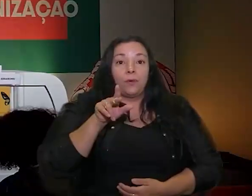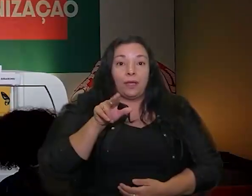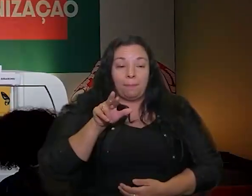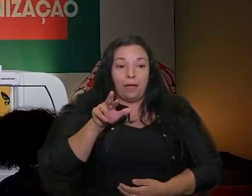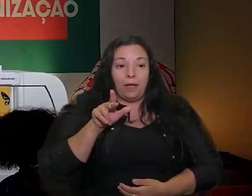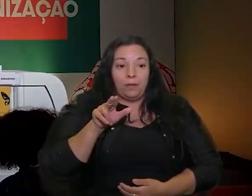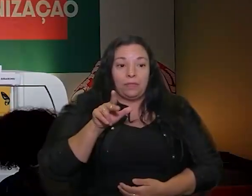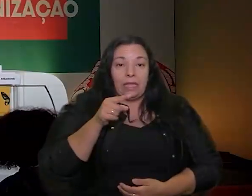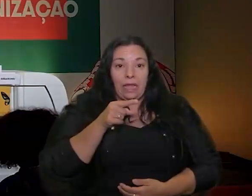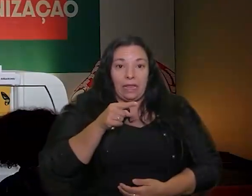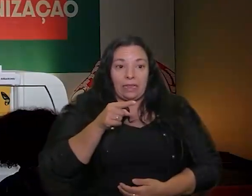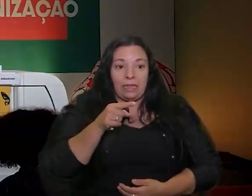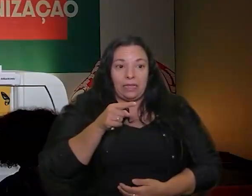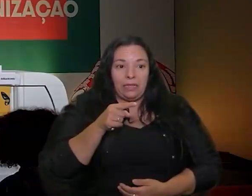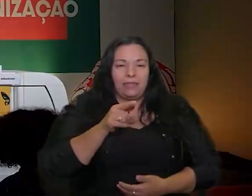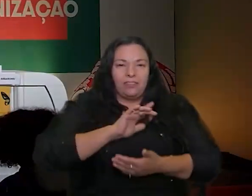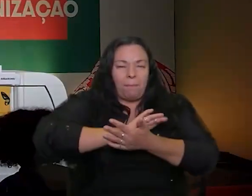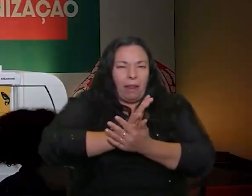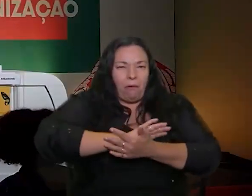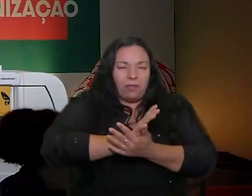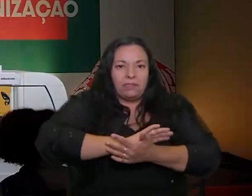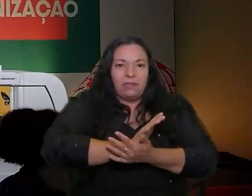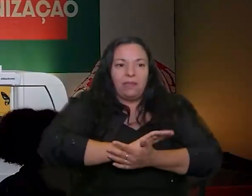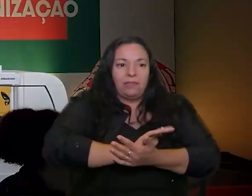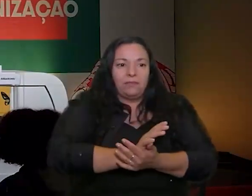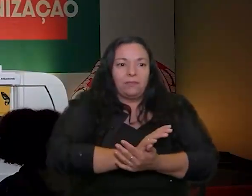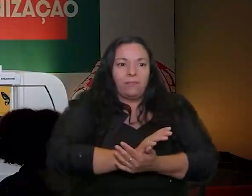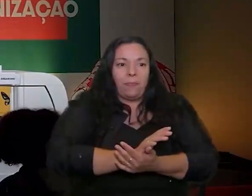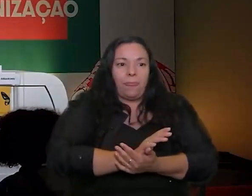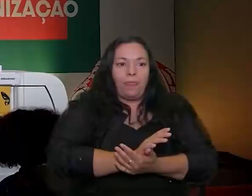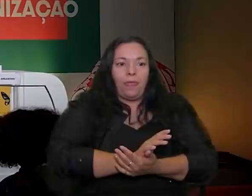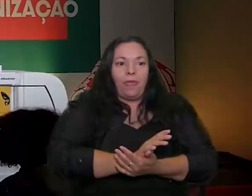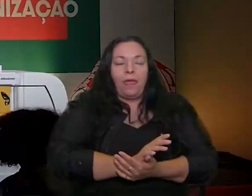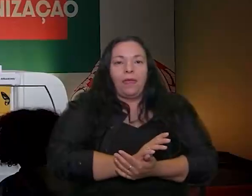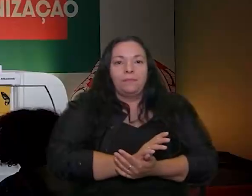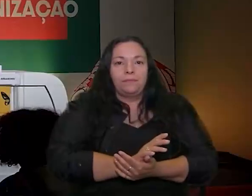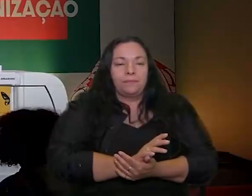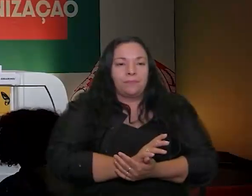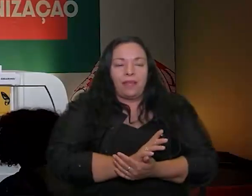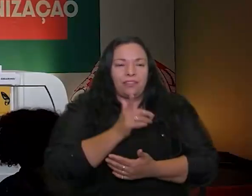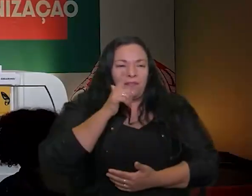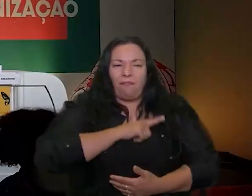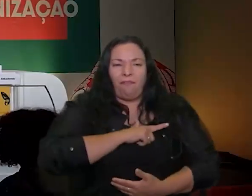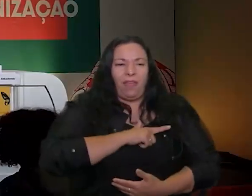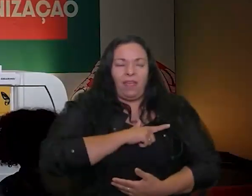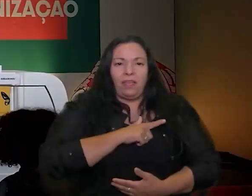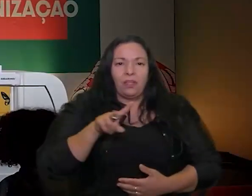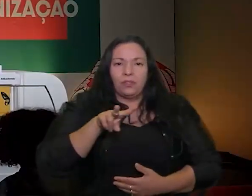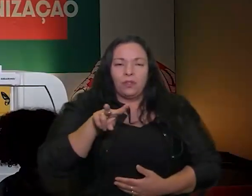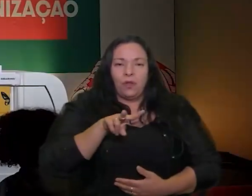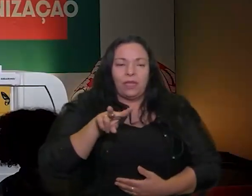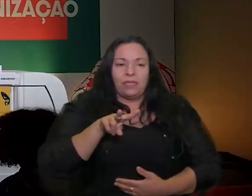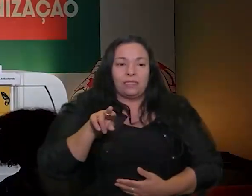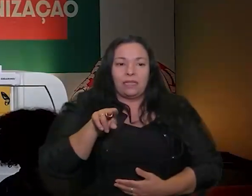evento. É possível ver a silhueta da plateia de frente ao palco, de tempos em tempos ela é filmada e está cheia. No canto inferior direito do